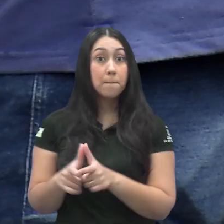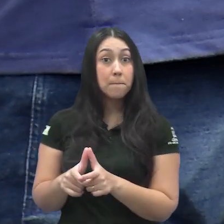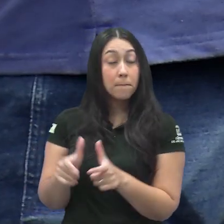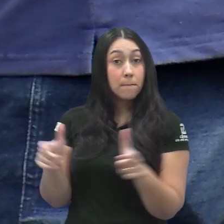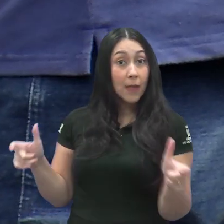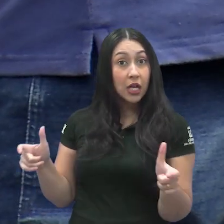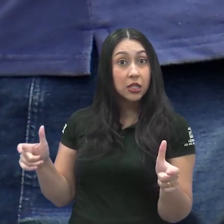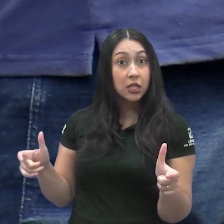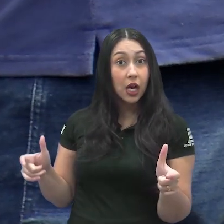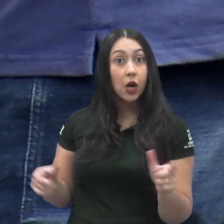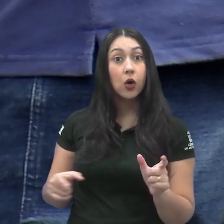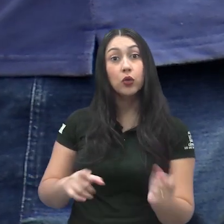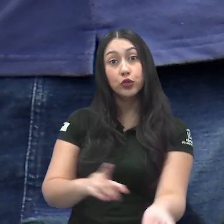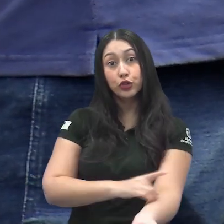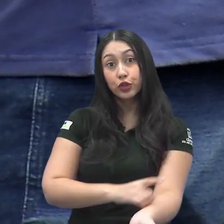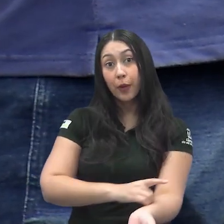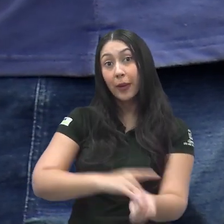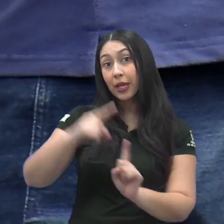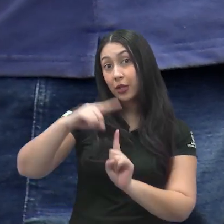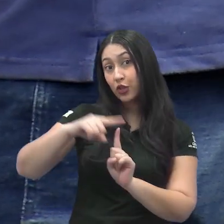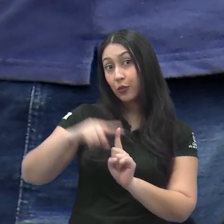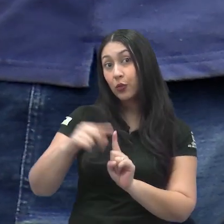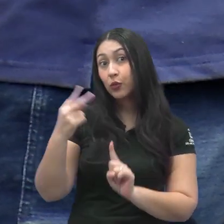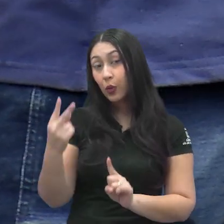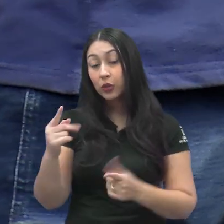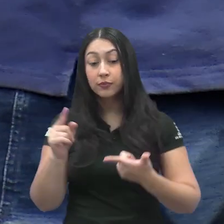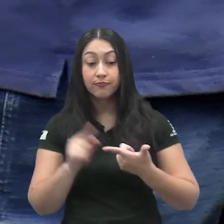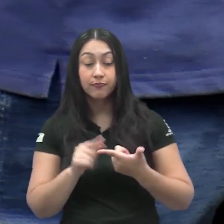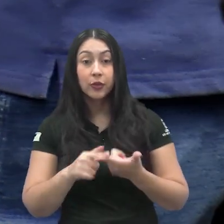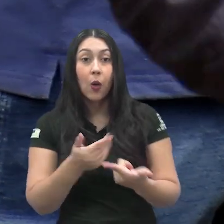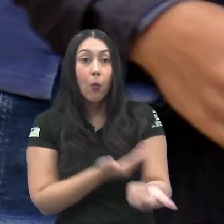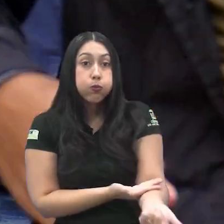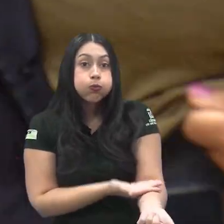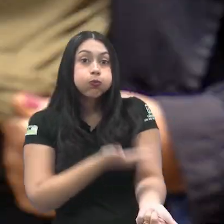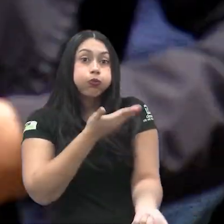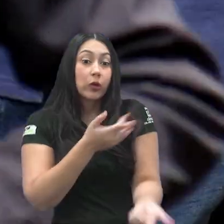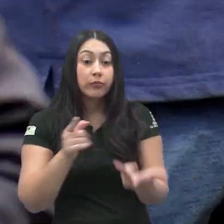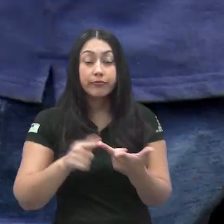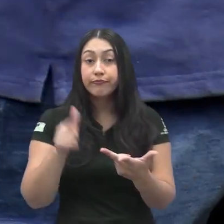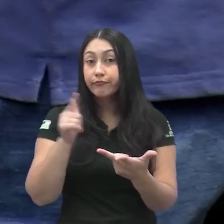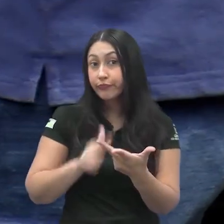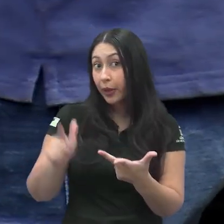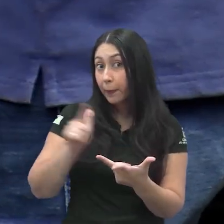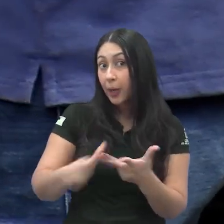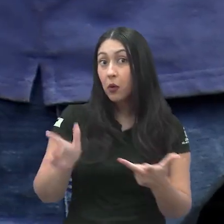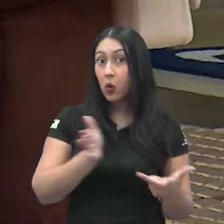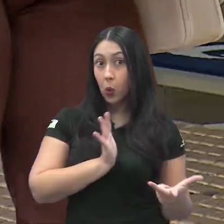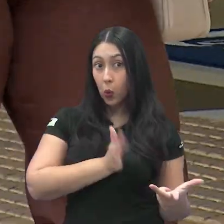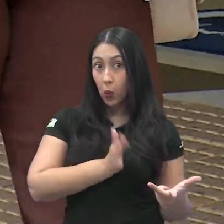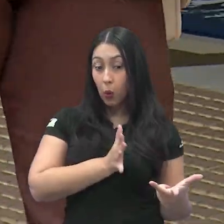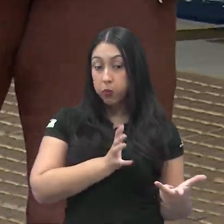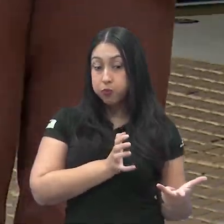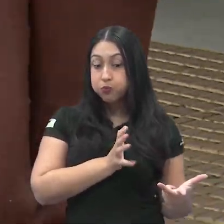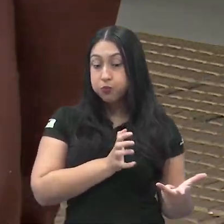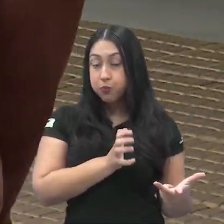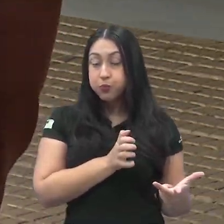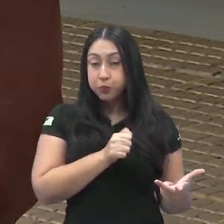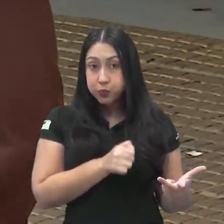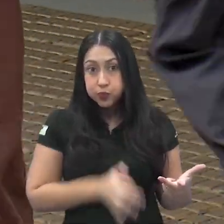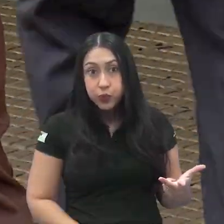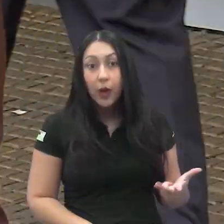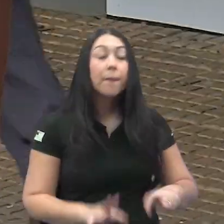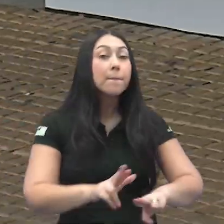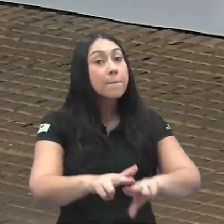Ela aumenta o risco de diabetes tipo 2, hipertensão e problemas cardiovasculares. Por isso,